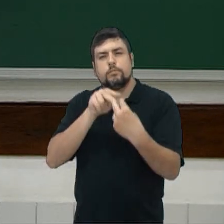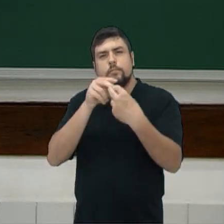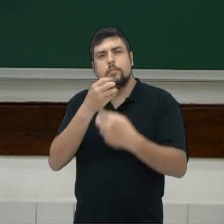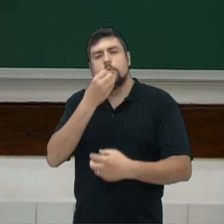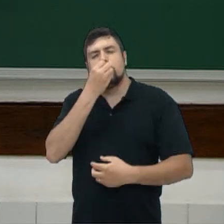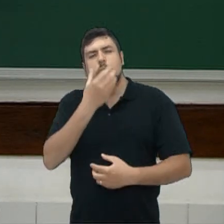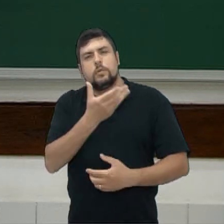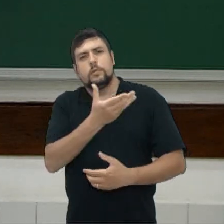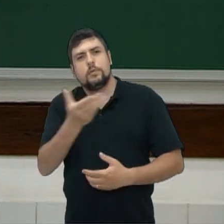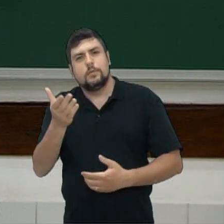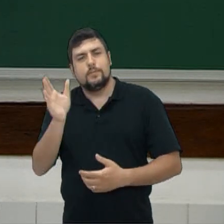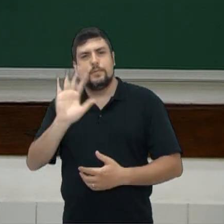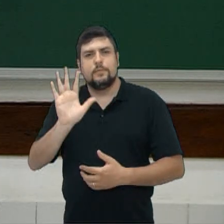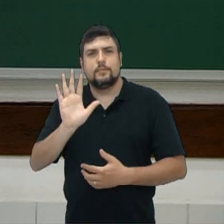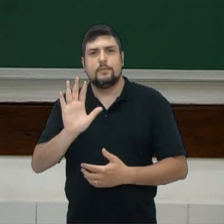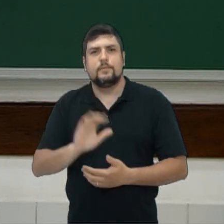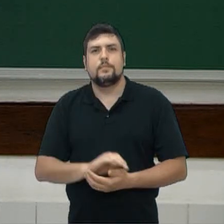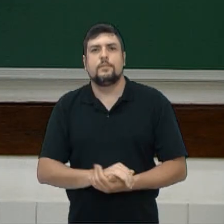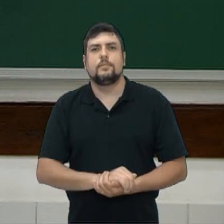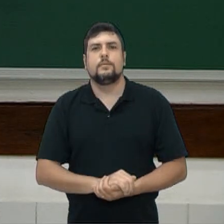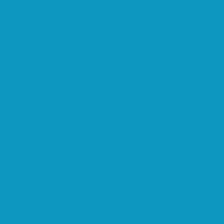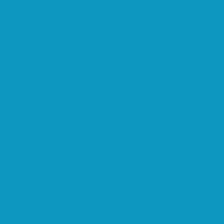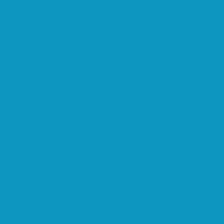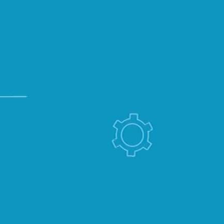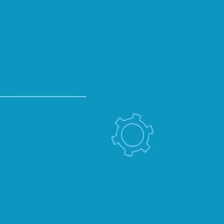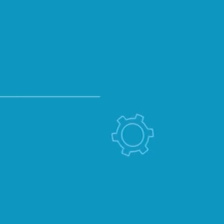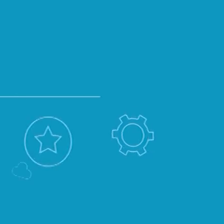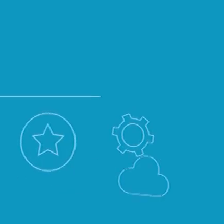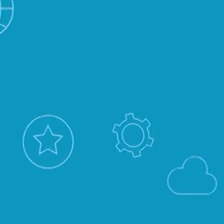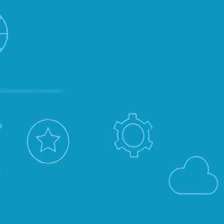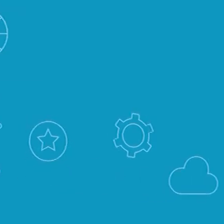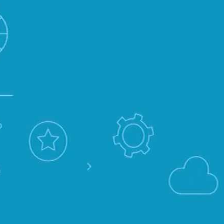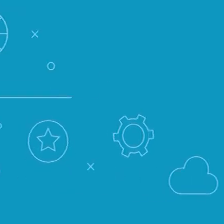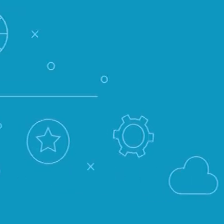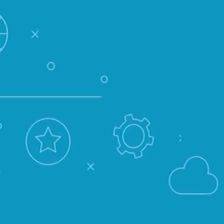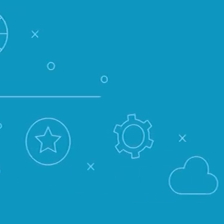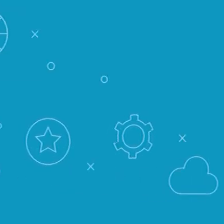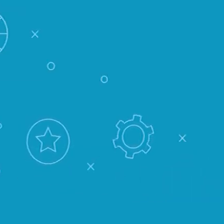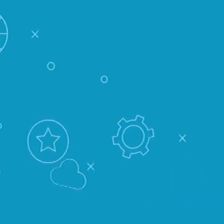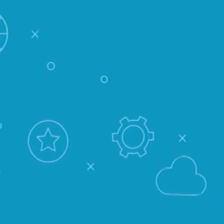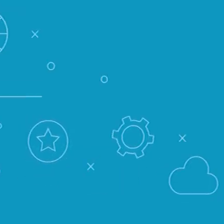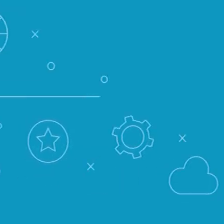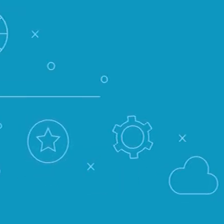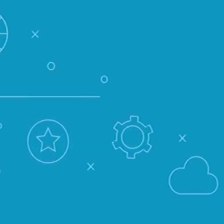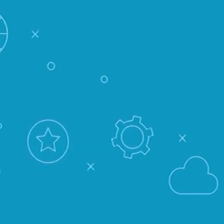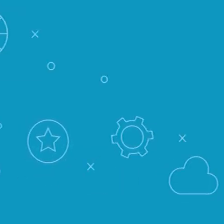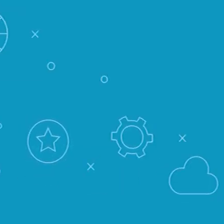para vocês, até!